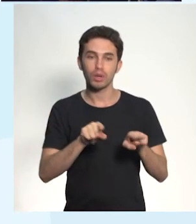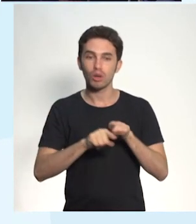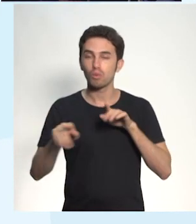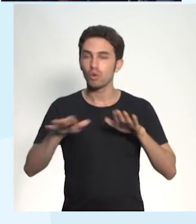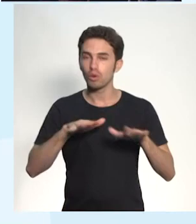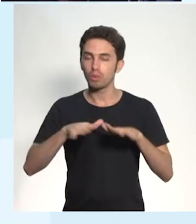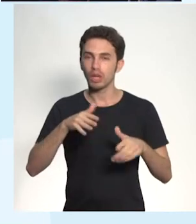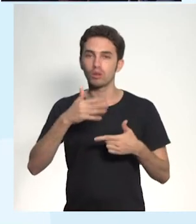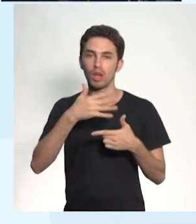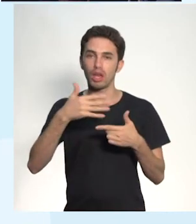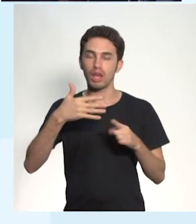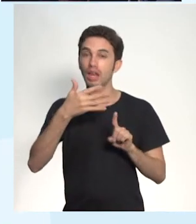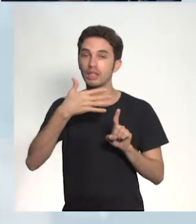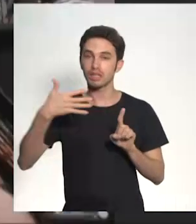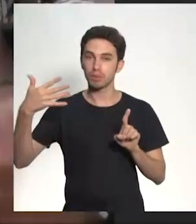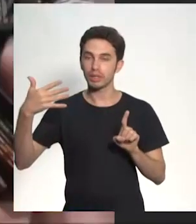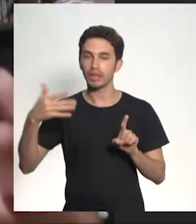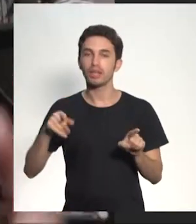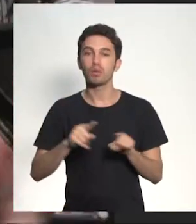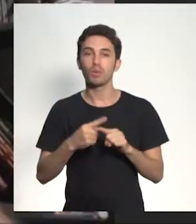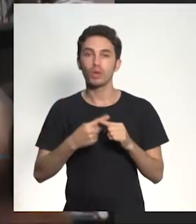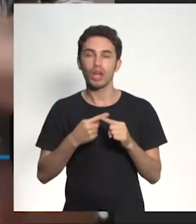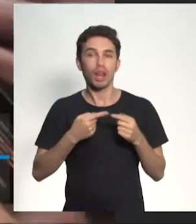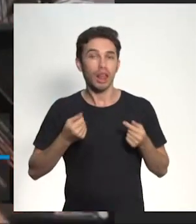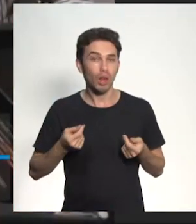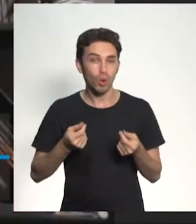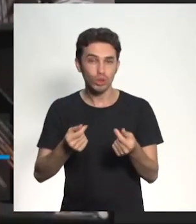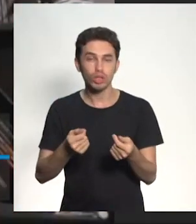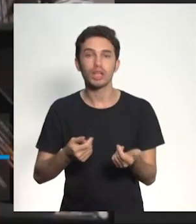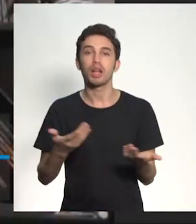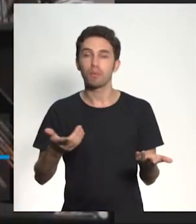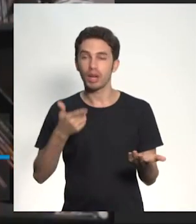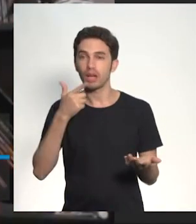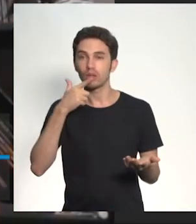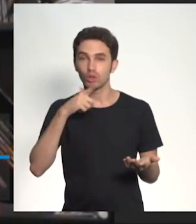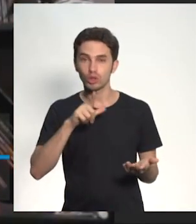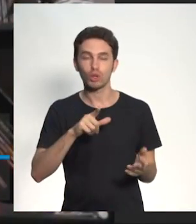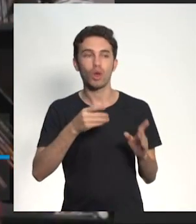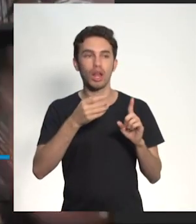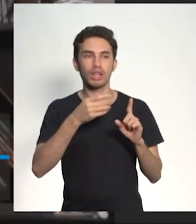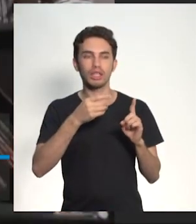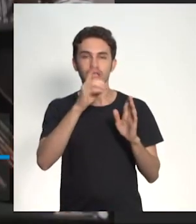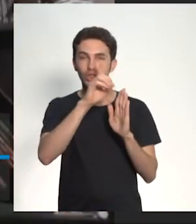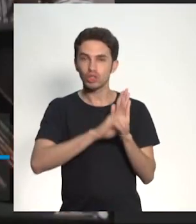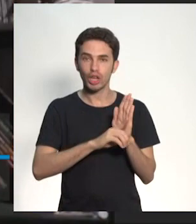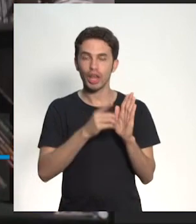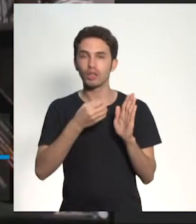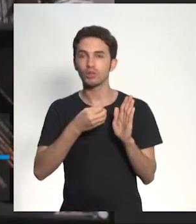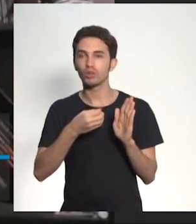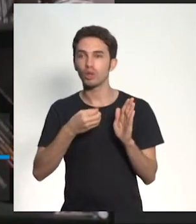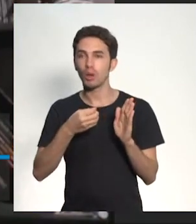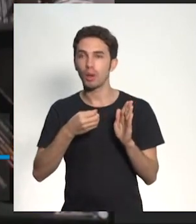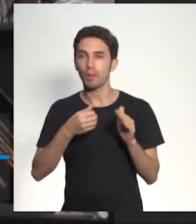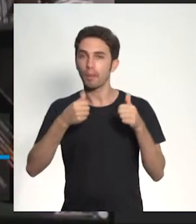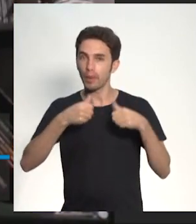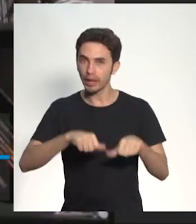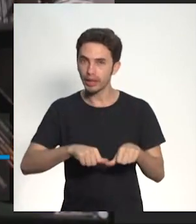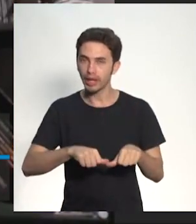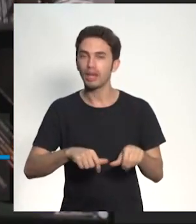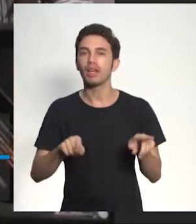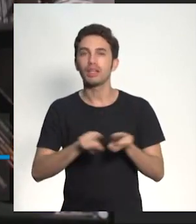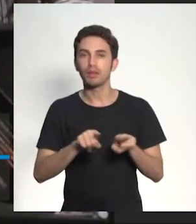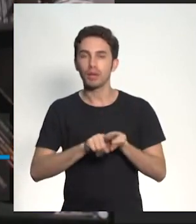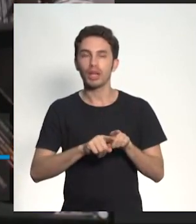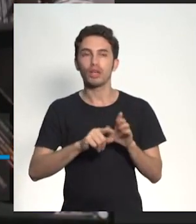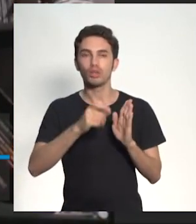luta contínua, tanto para garantia de novos direitos, como ali para garantir os direitos que já estão no papel, como,